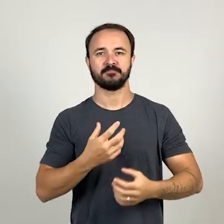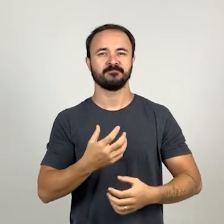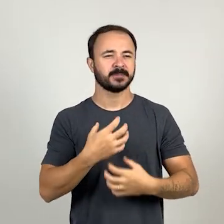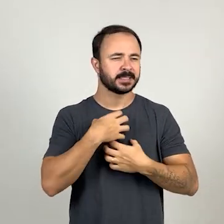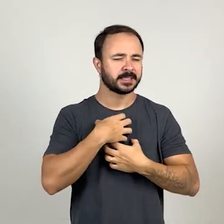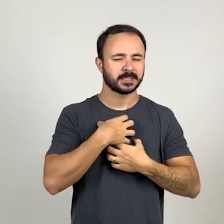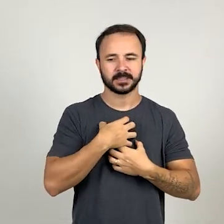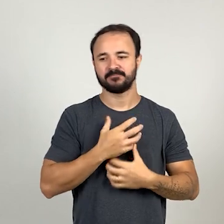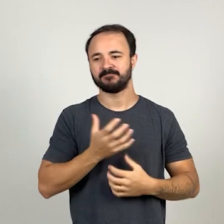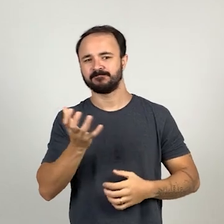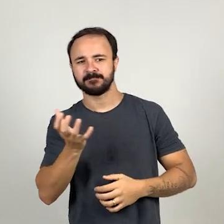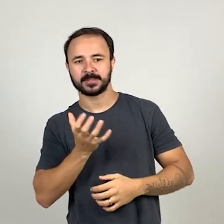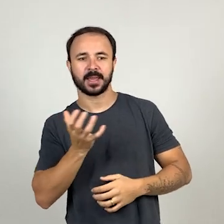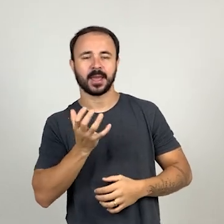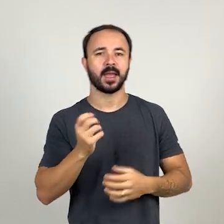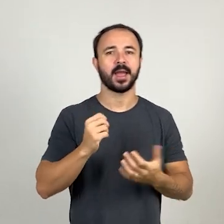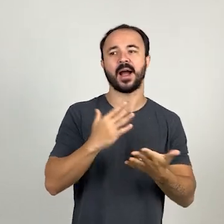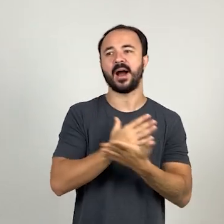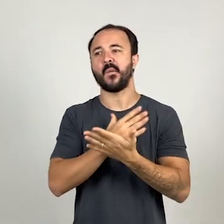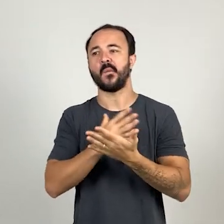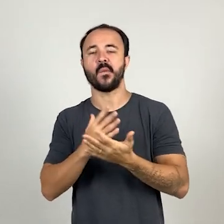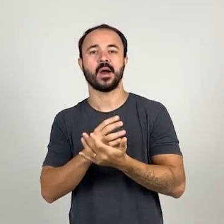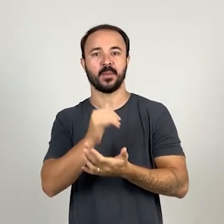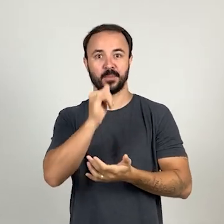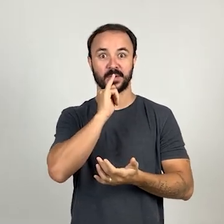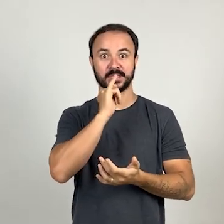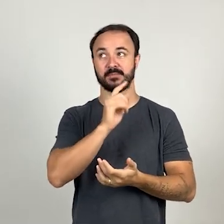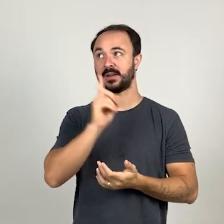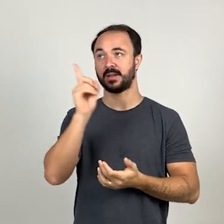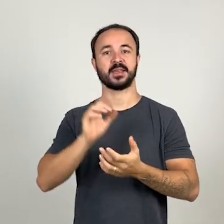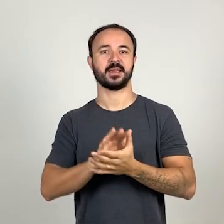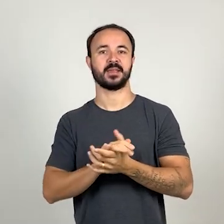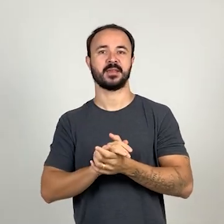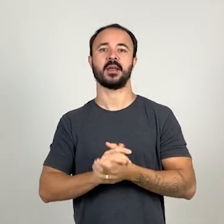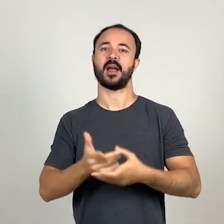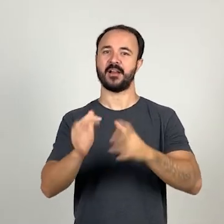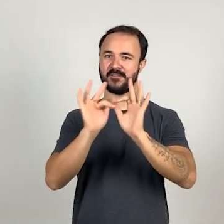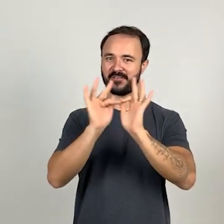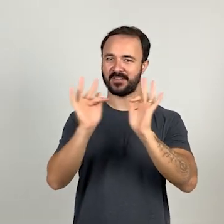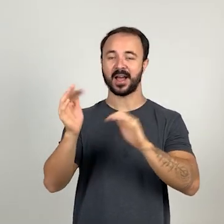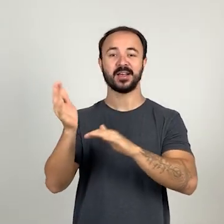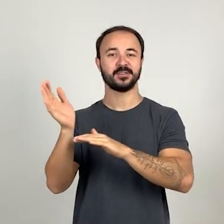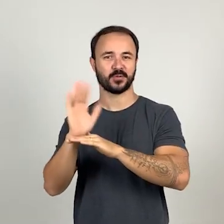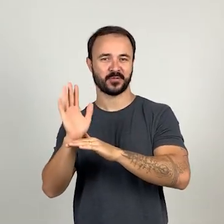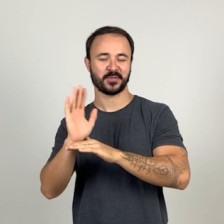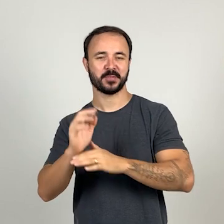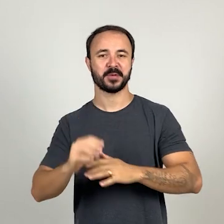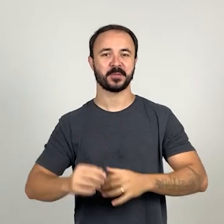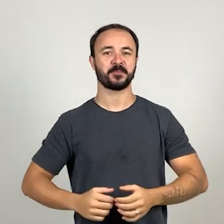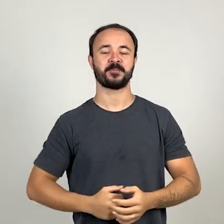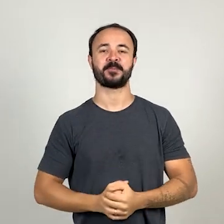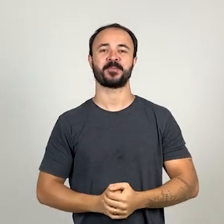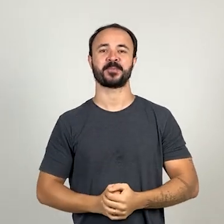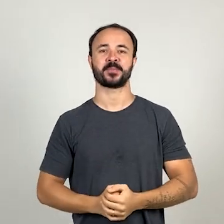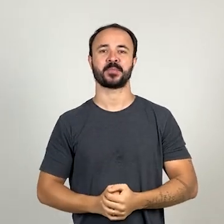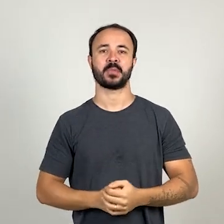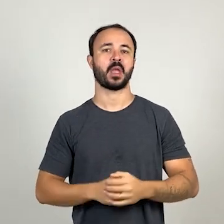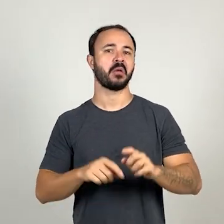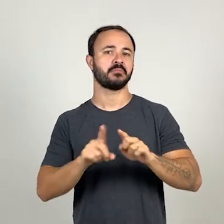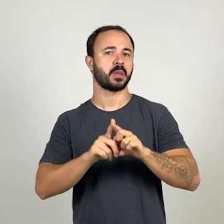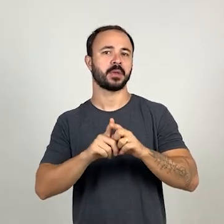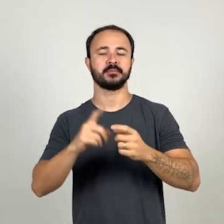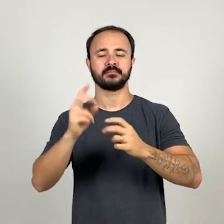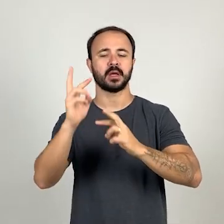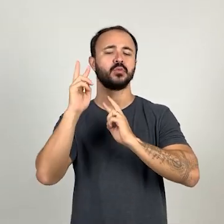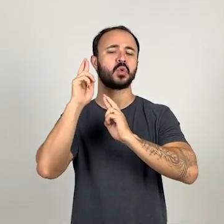você quer expressar, como a famosa frase do filme que eu acabei de mostrar para vocês. Ou até mesmo quando você quer desejar